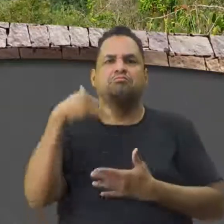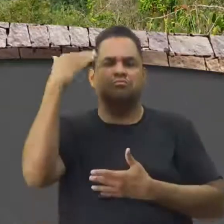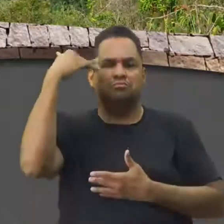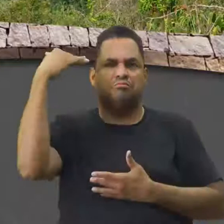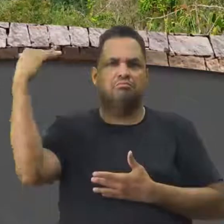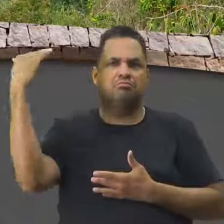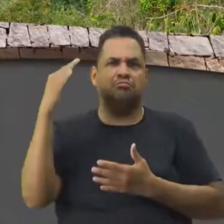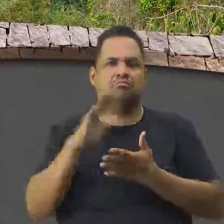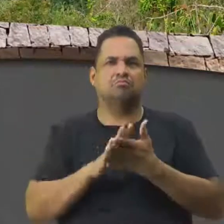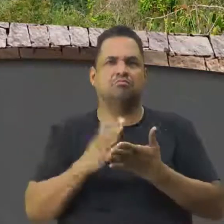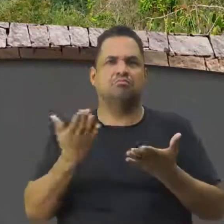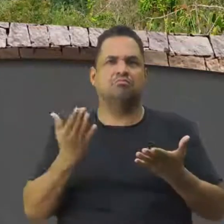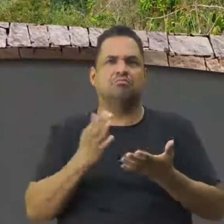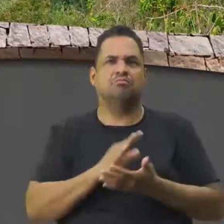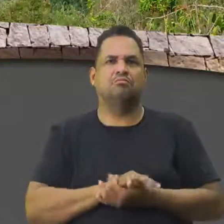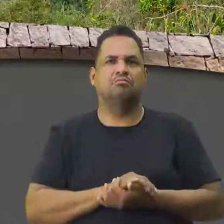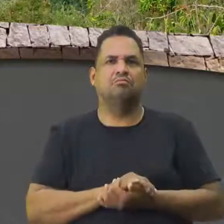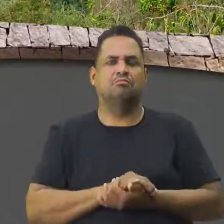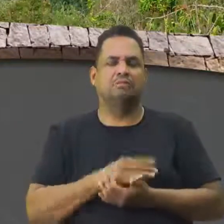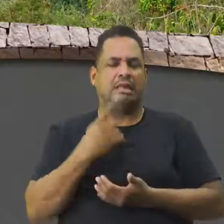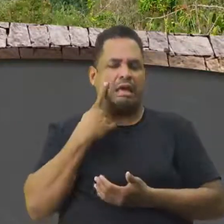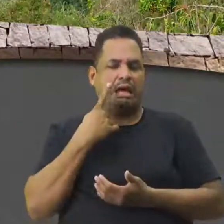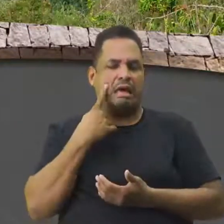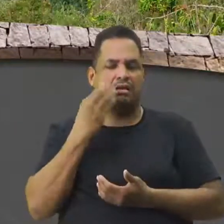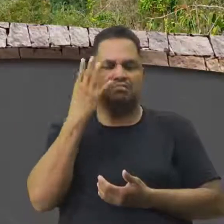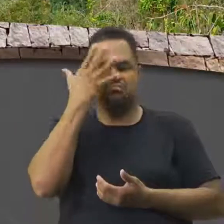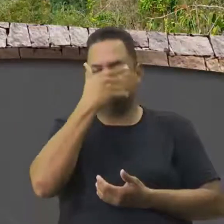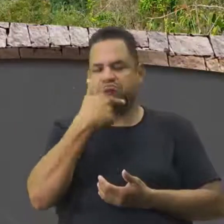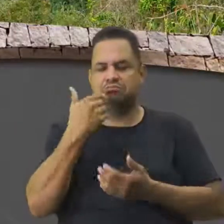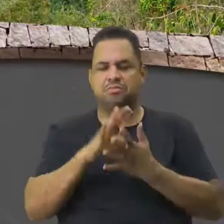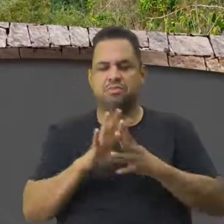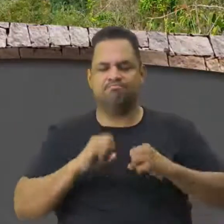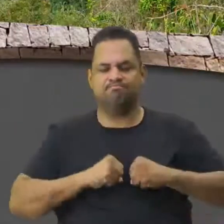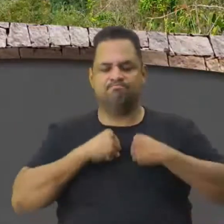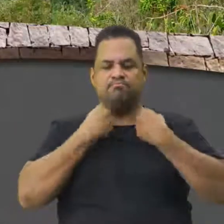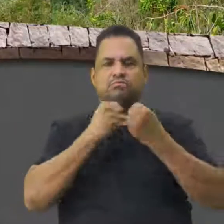cara e coragem para trabalhar.